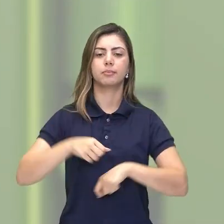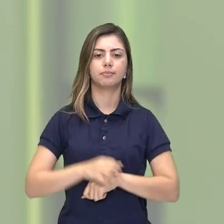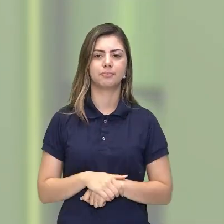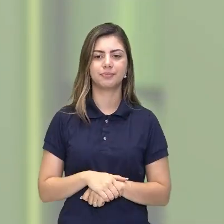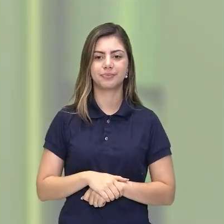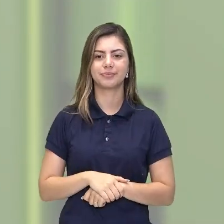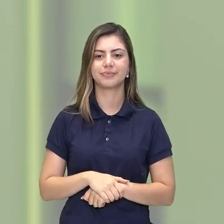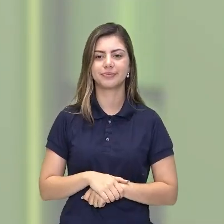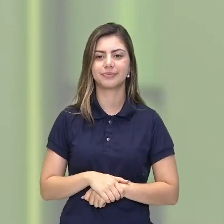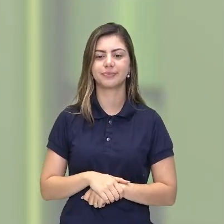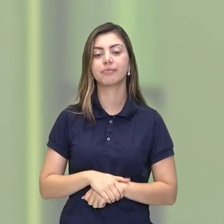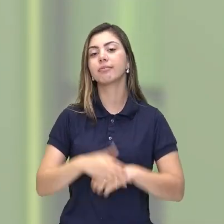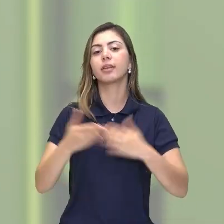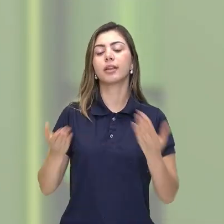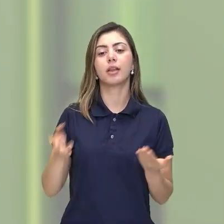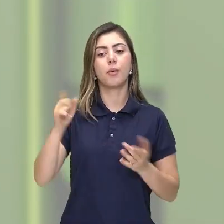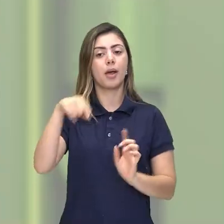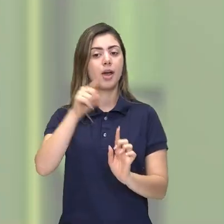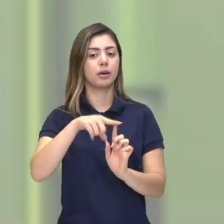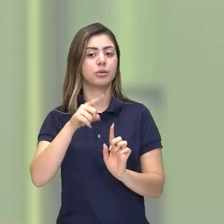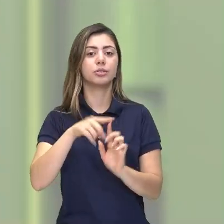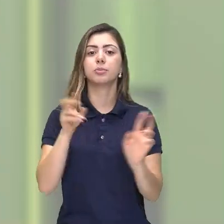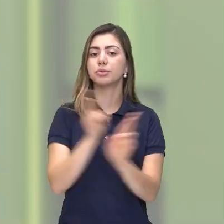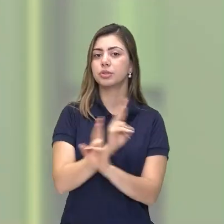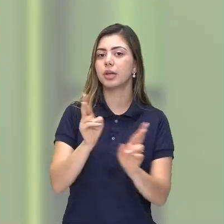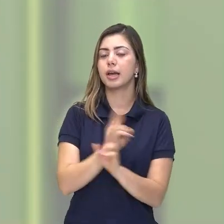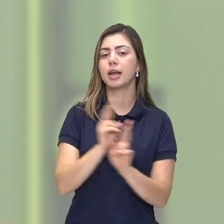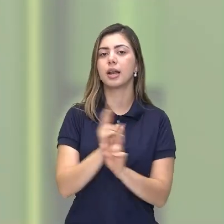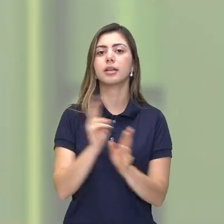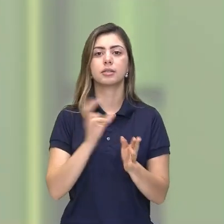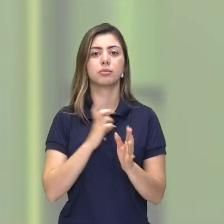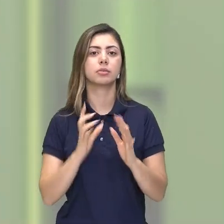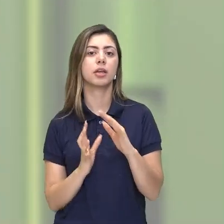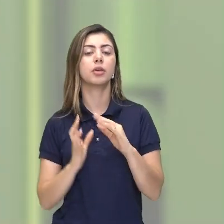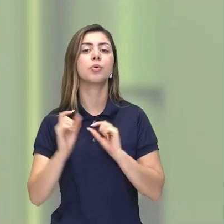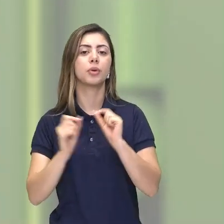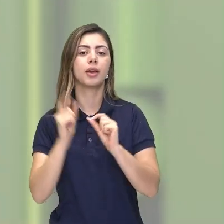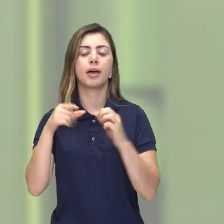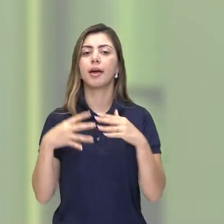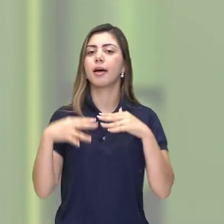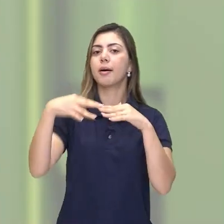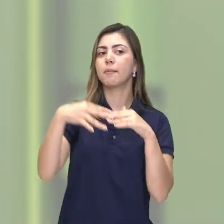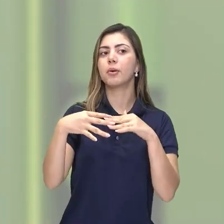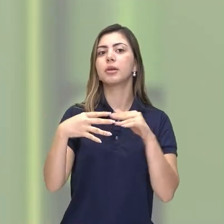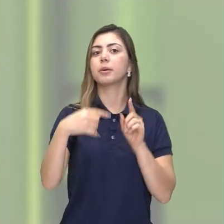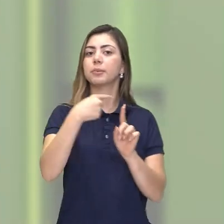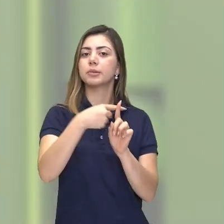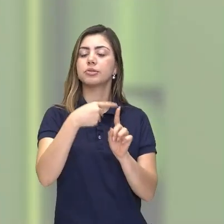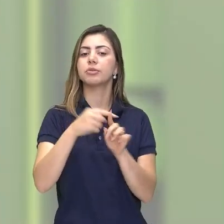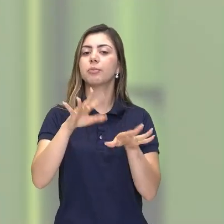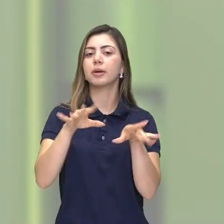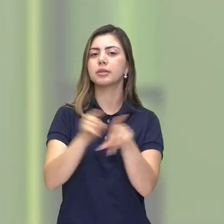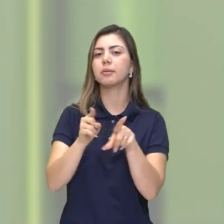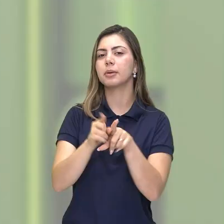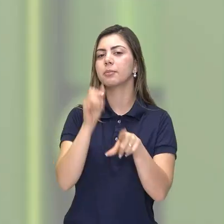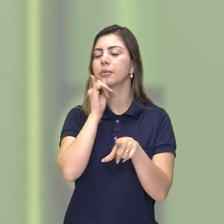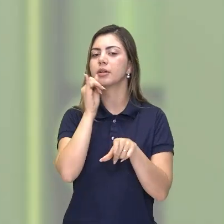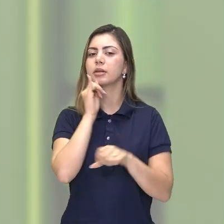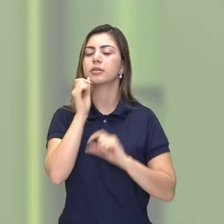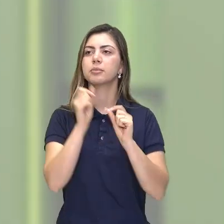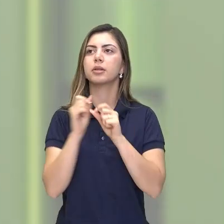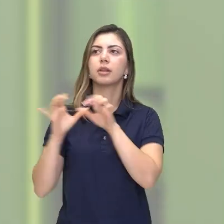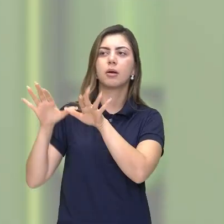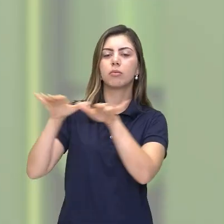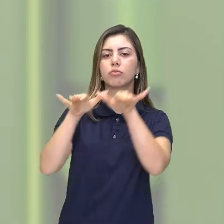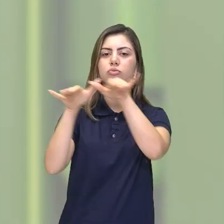tá bom? Então, esse tipo de relação é harmônica porque também não vai causar mal nenhum. Assim como aquelas aves, né, que vivem ali nos